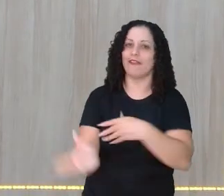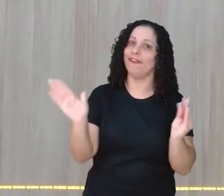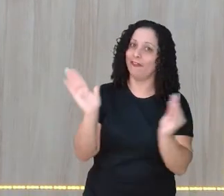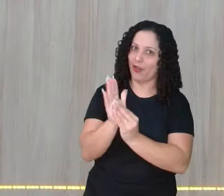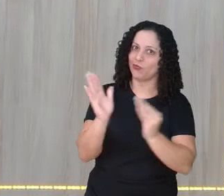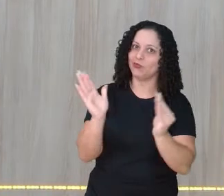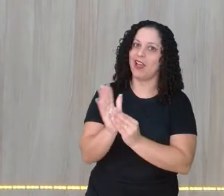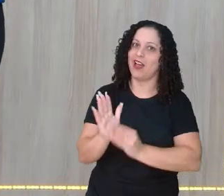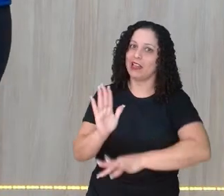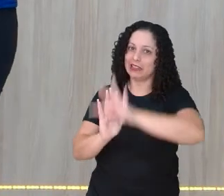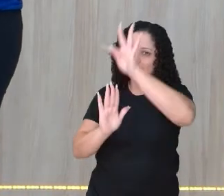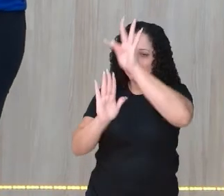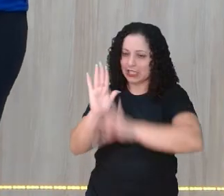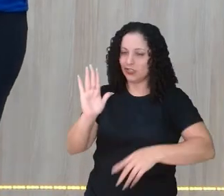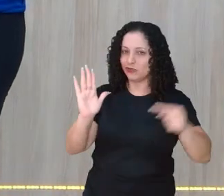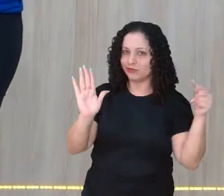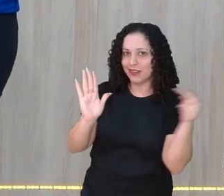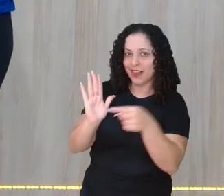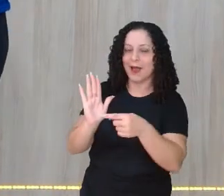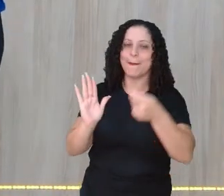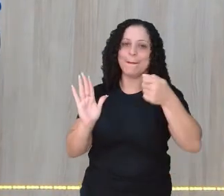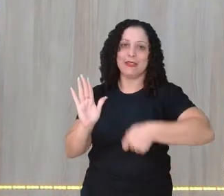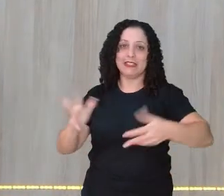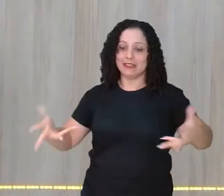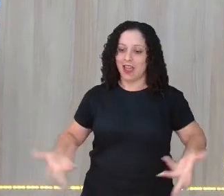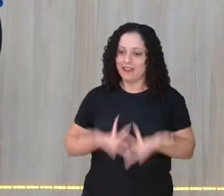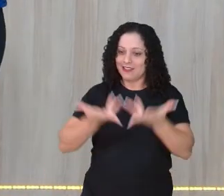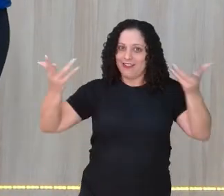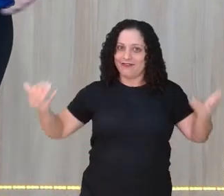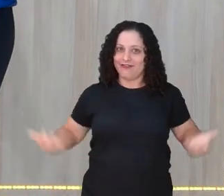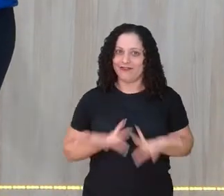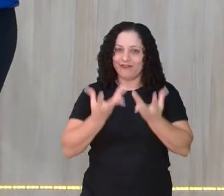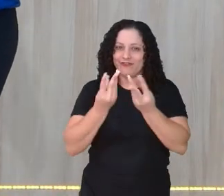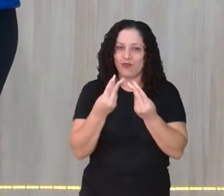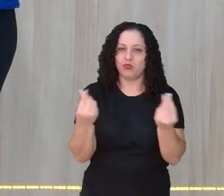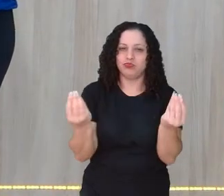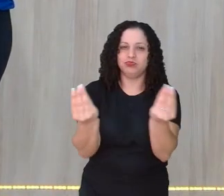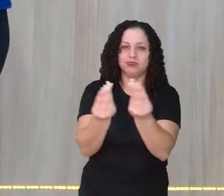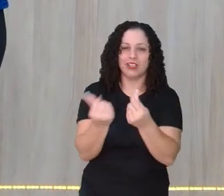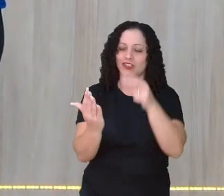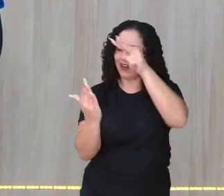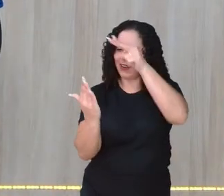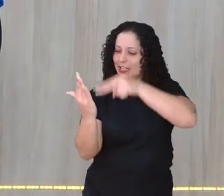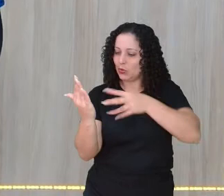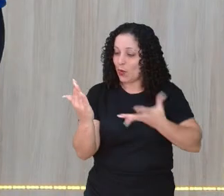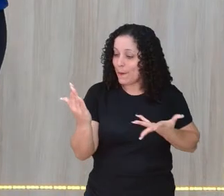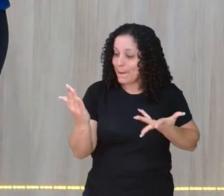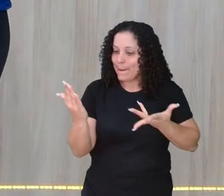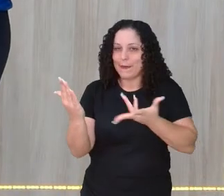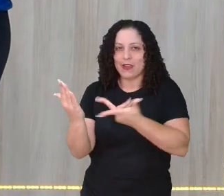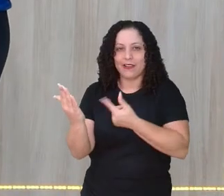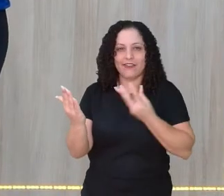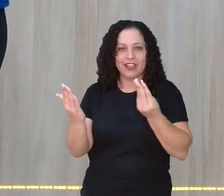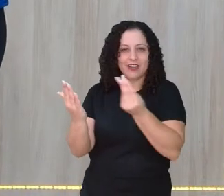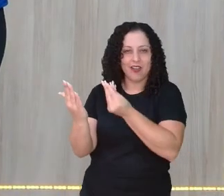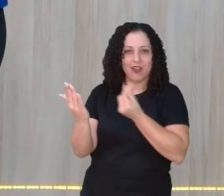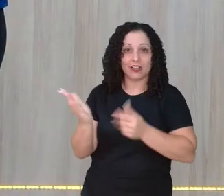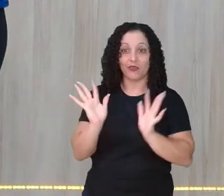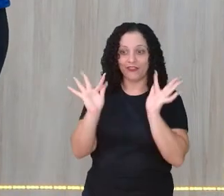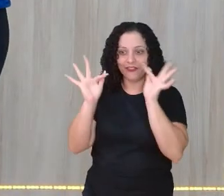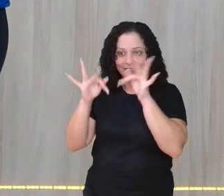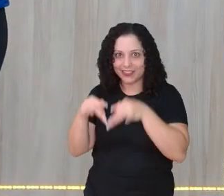certo? Porque o texto por si, ele precisa ter essa fluidez na leitura. E quando você chega ao fim do texto, você